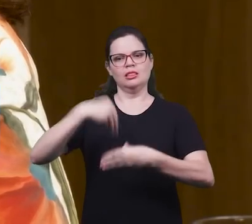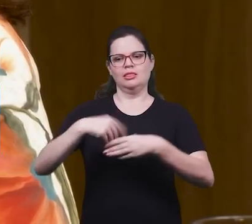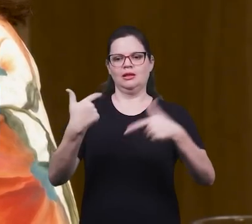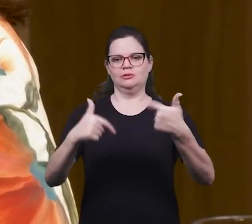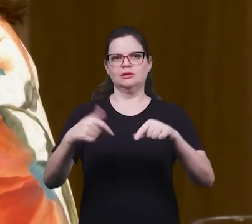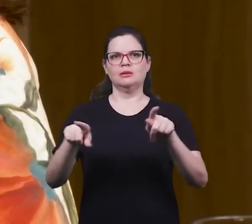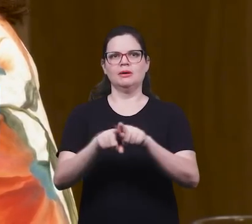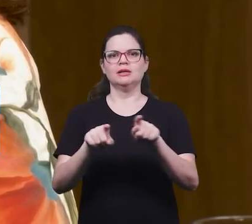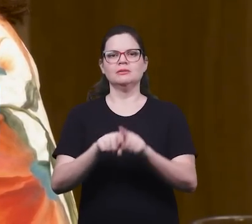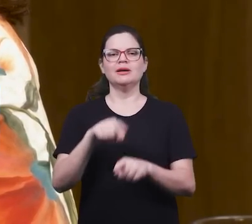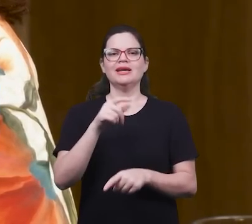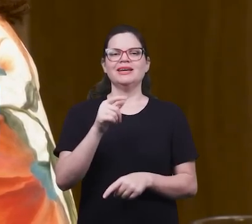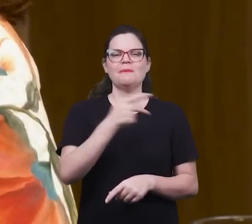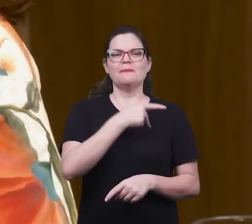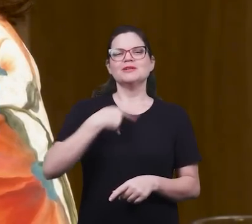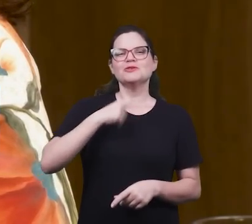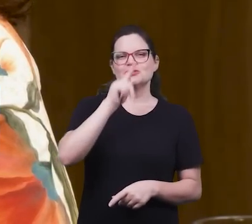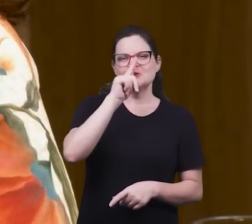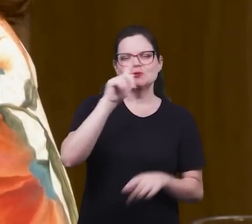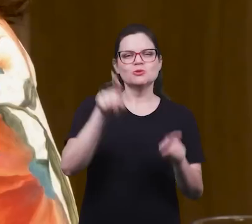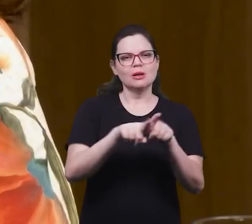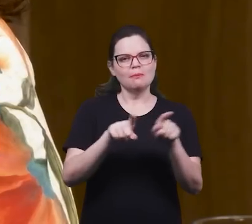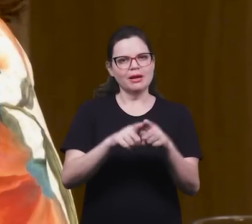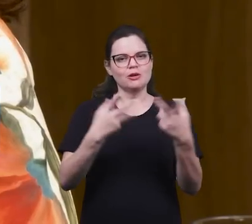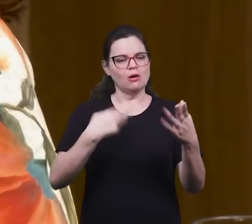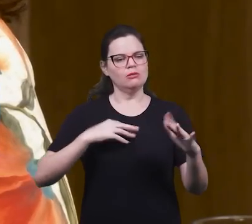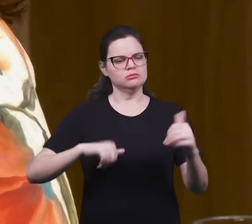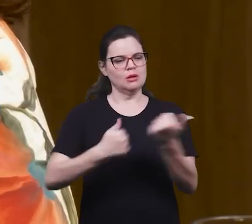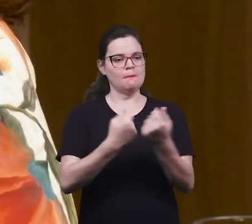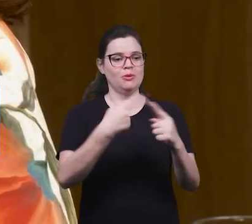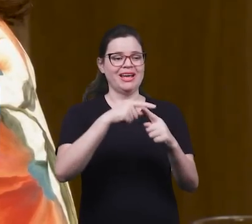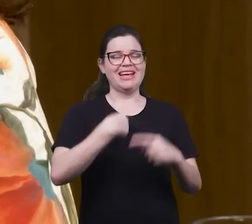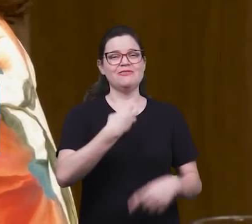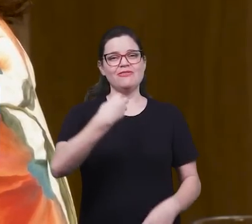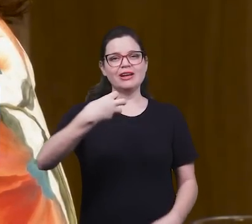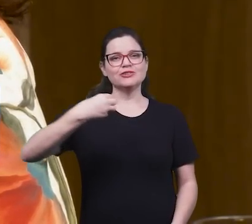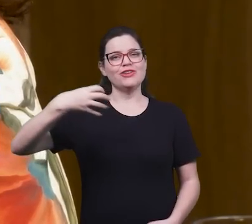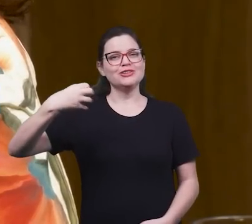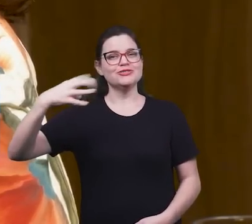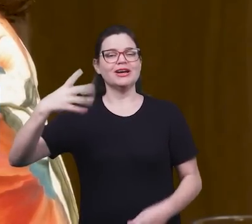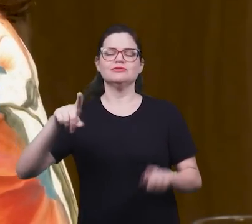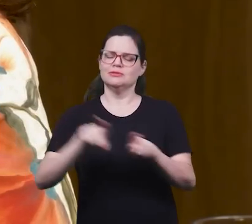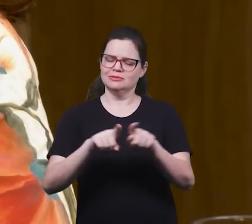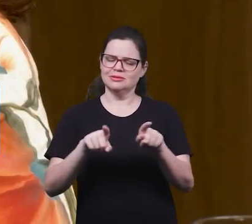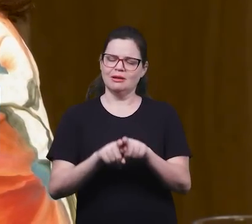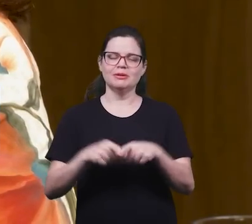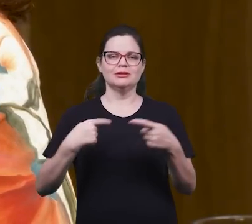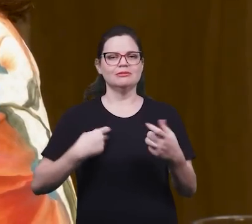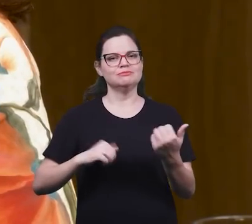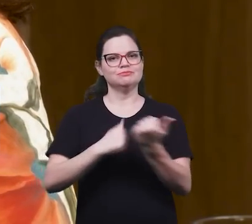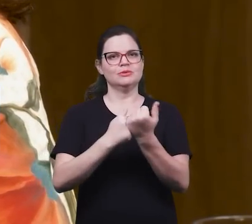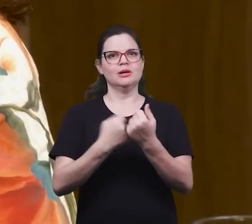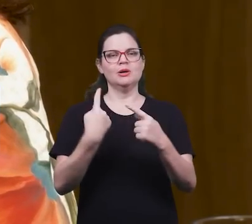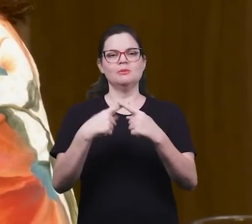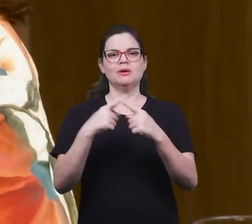trabalho dele, com relação das viagens que ele fazia, né? Dava assistência também. Naquela época o presbitério não tinha assim, muita estrutura